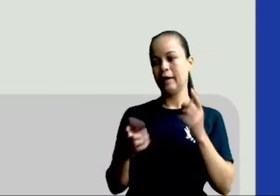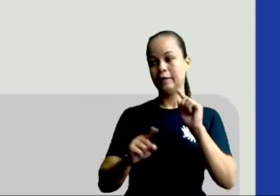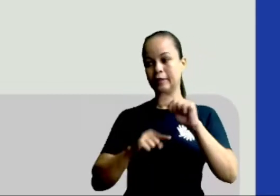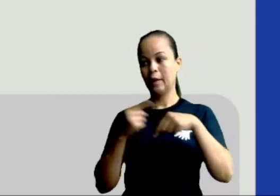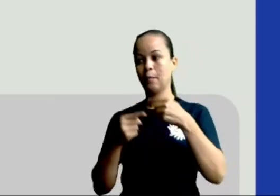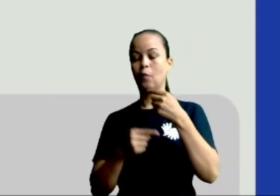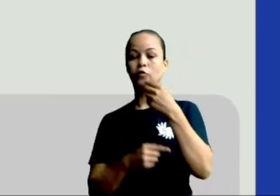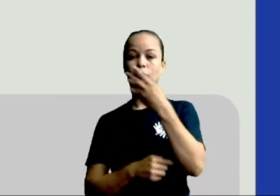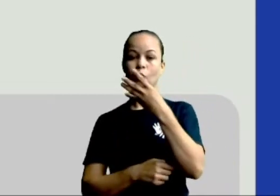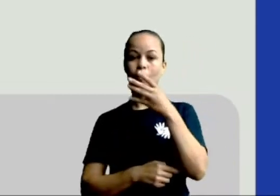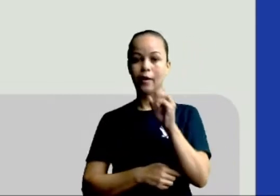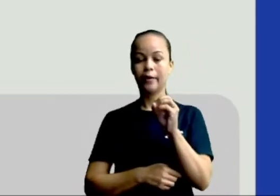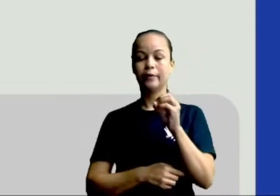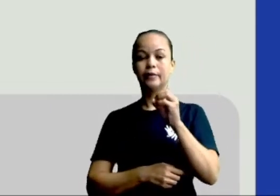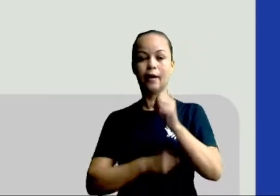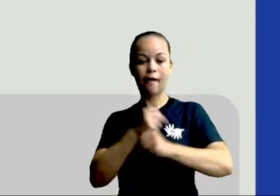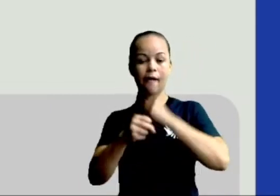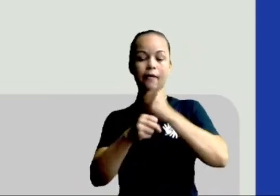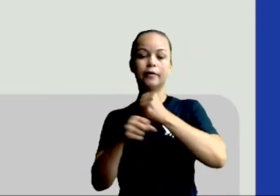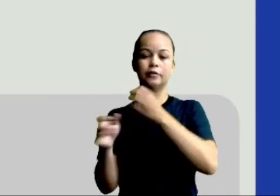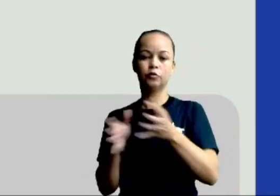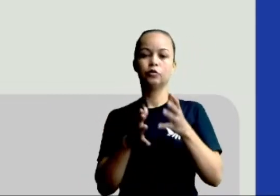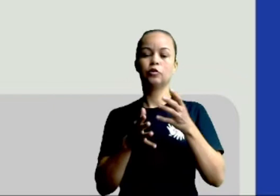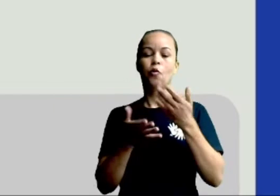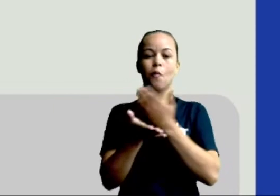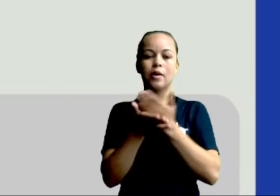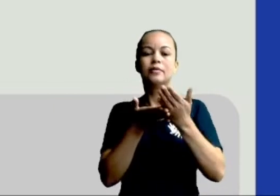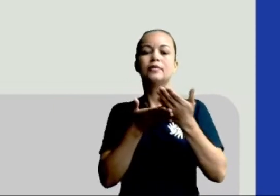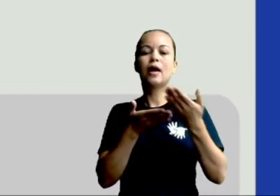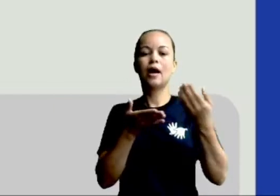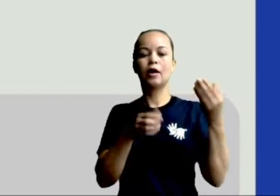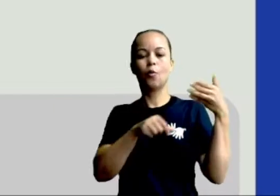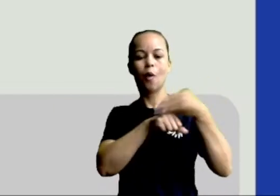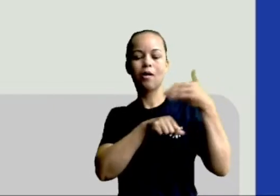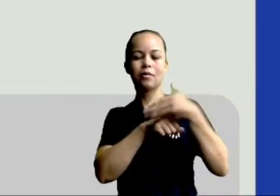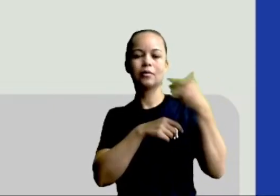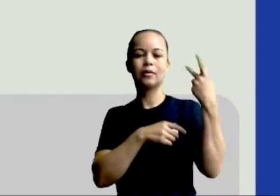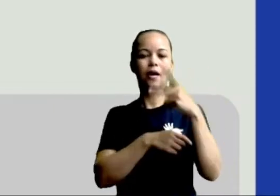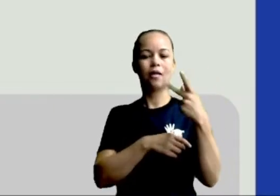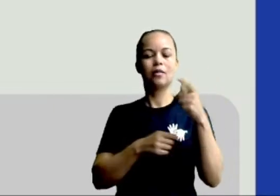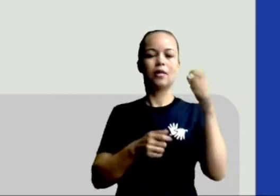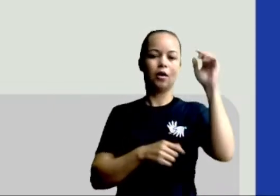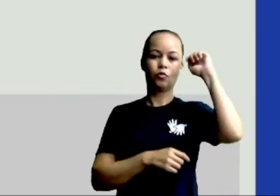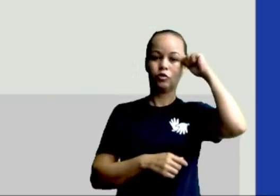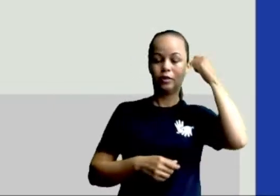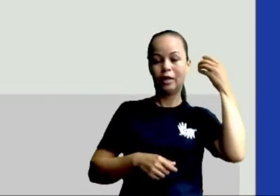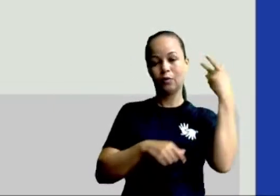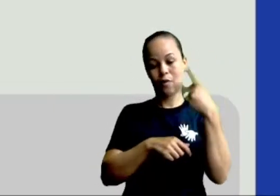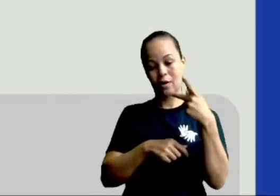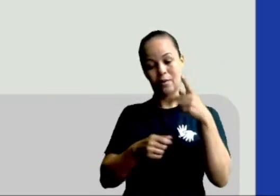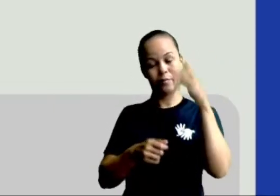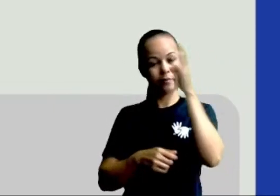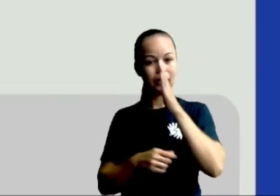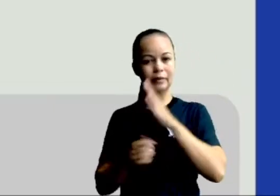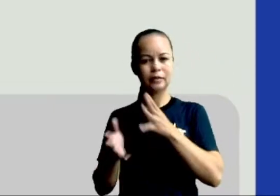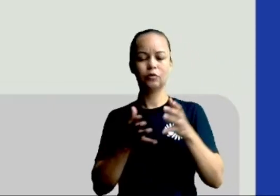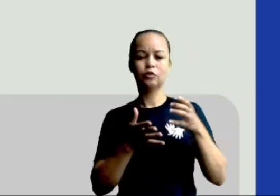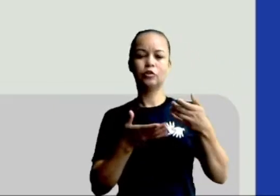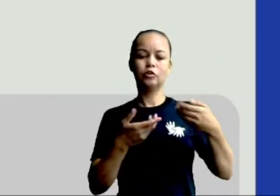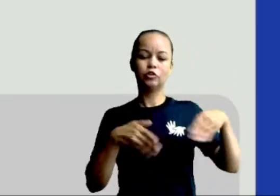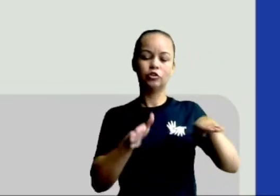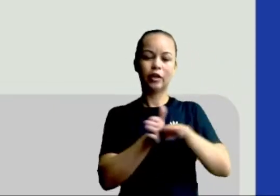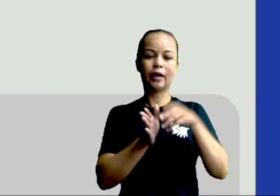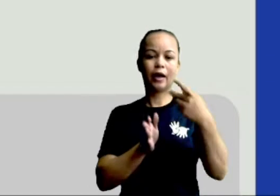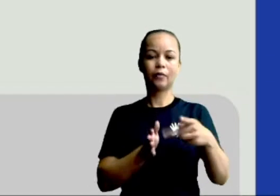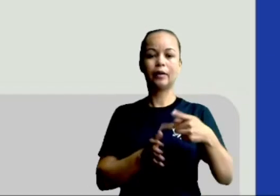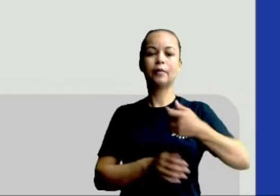os portugueses começaram a trazer os negros para cá, para o Brasil. Os primeiros negros, eles chegaram aqui, na capitania de Pernambuco, tá,